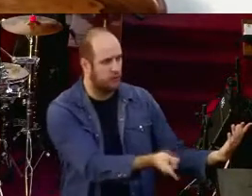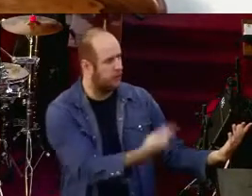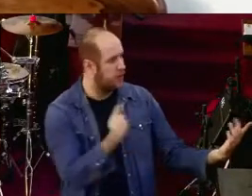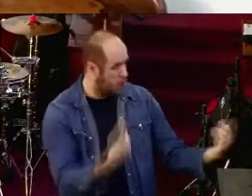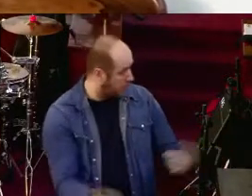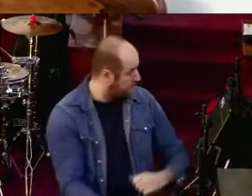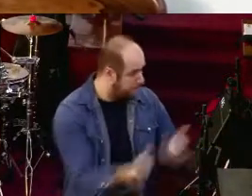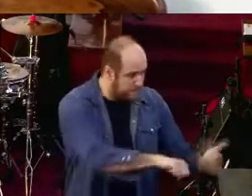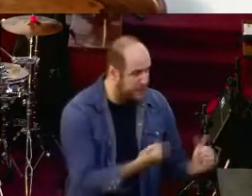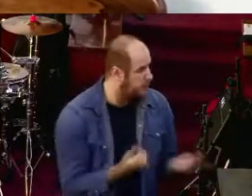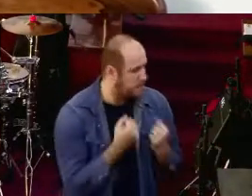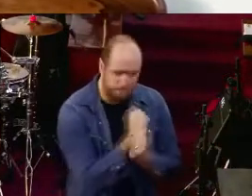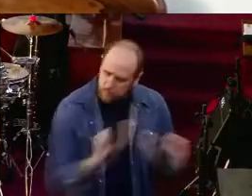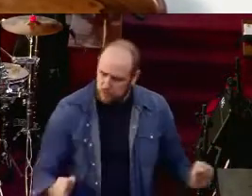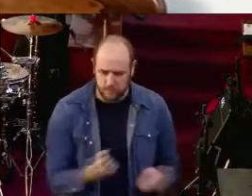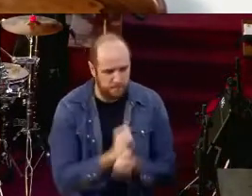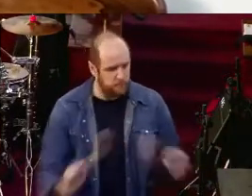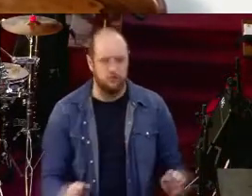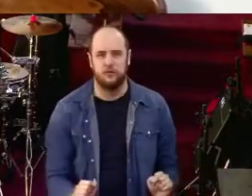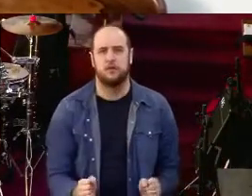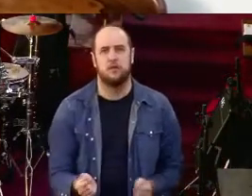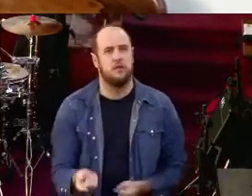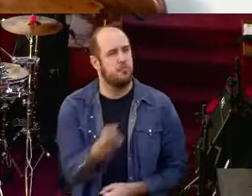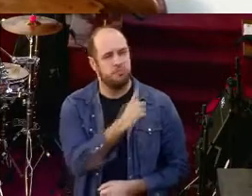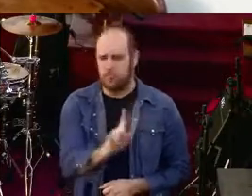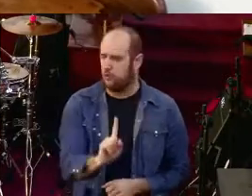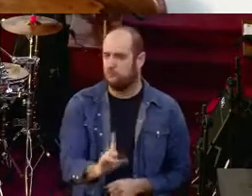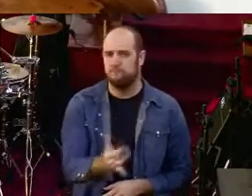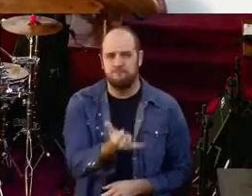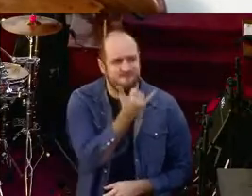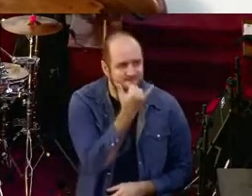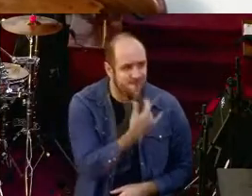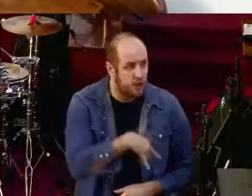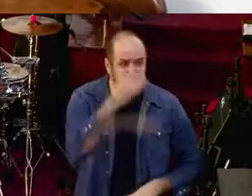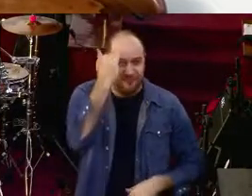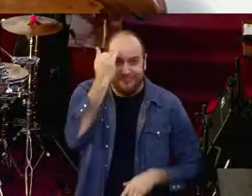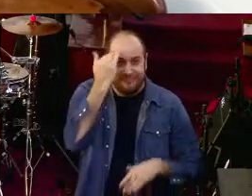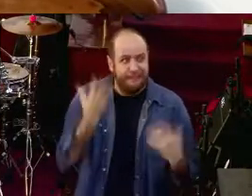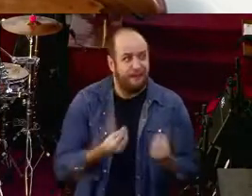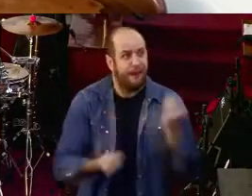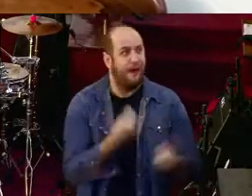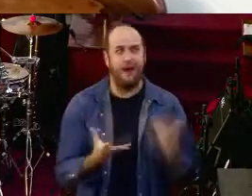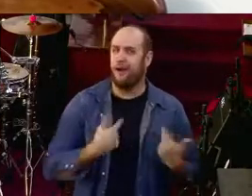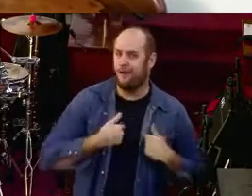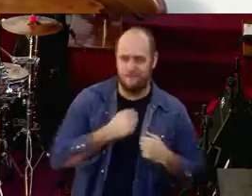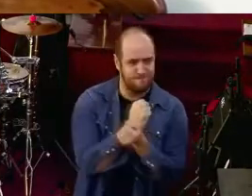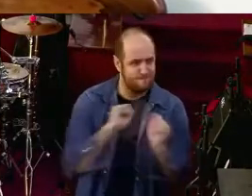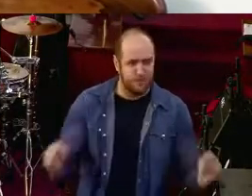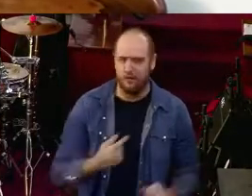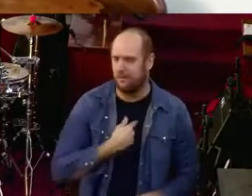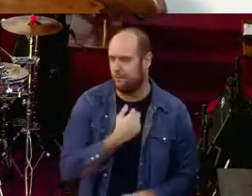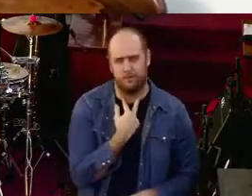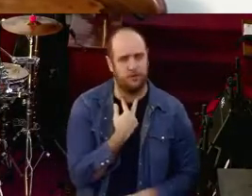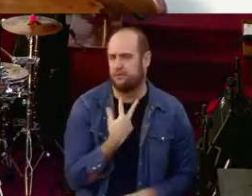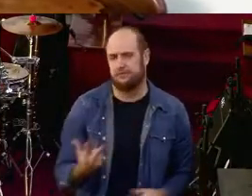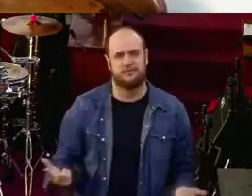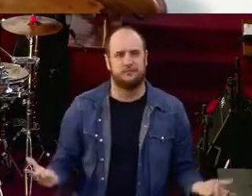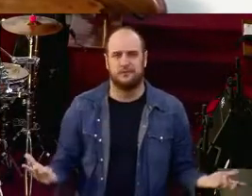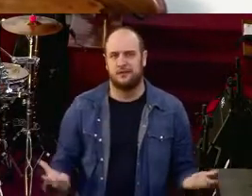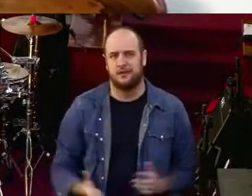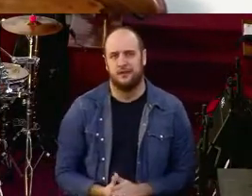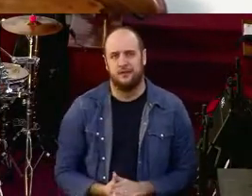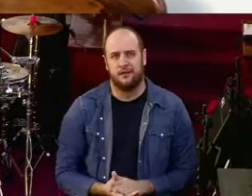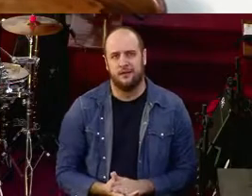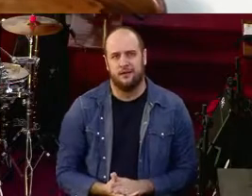ideia, eu não farei isso, eu não entendo o que está acontecendo aqui agora, mas eu não posso participar disso. Eu